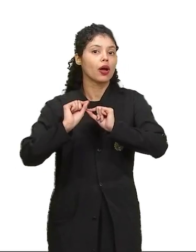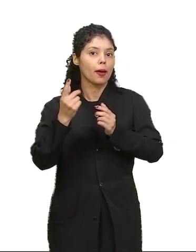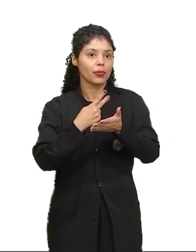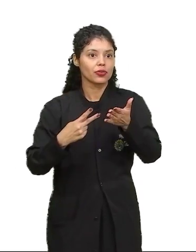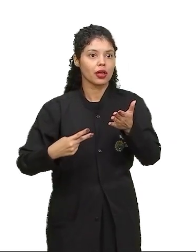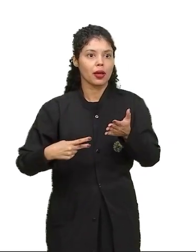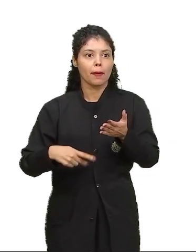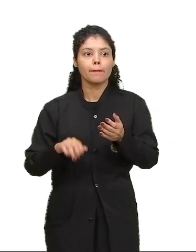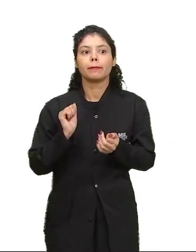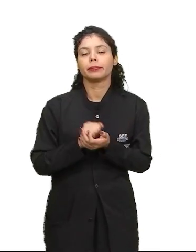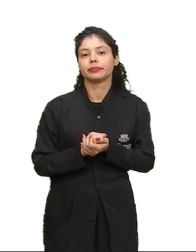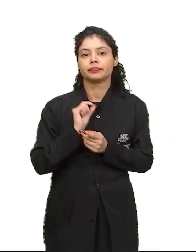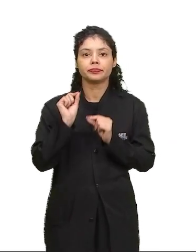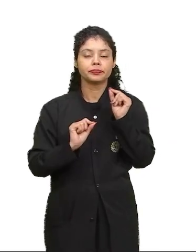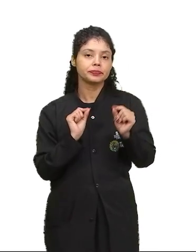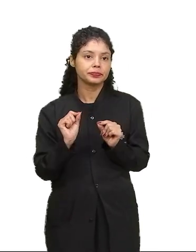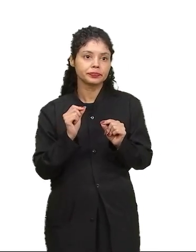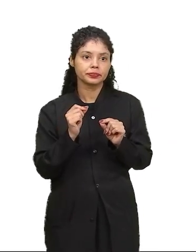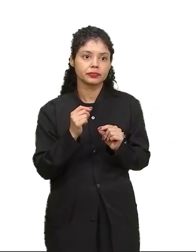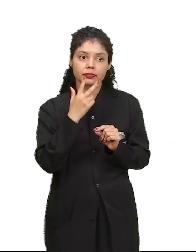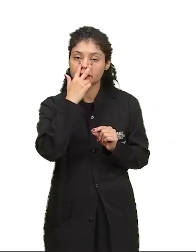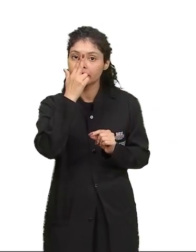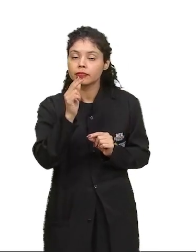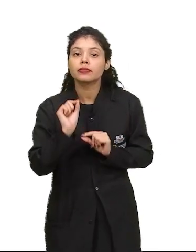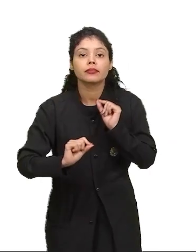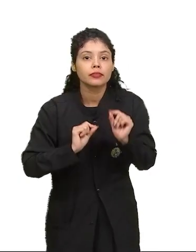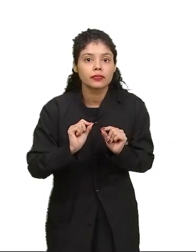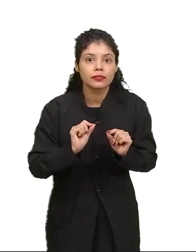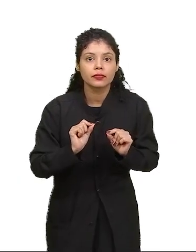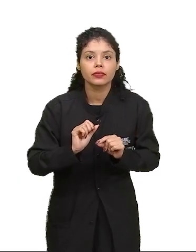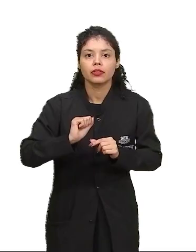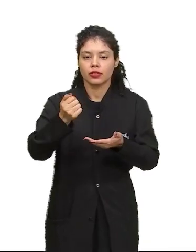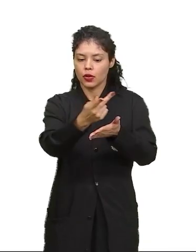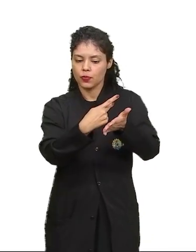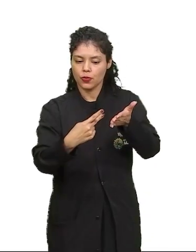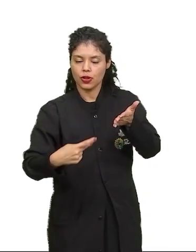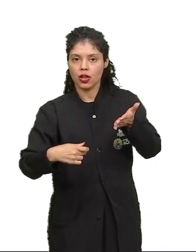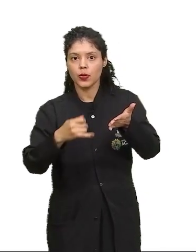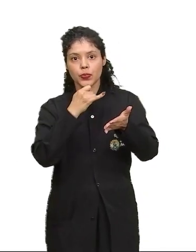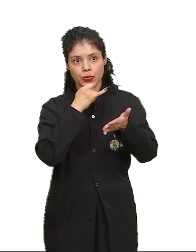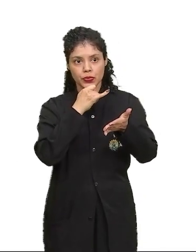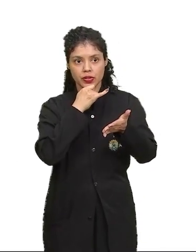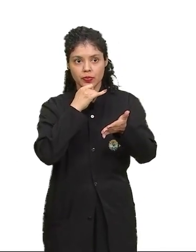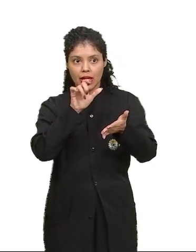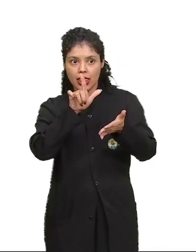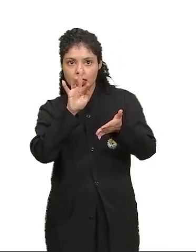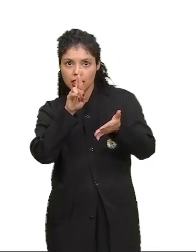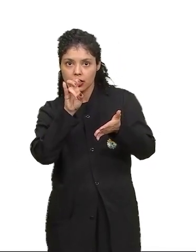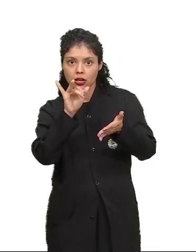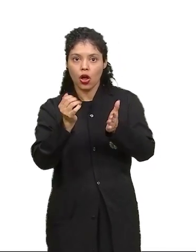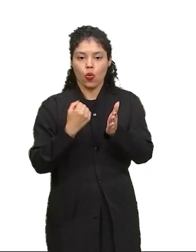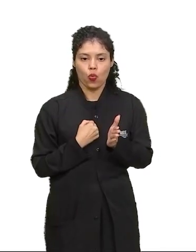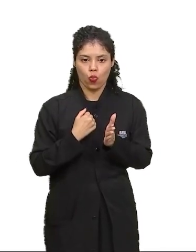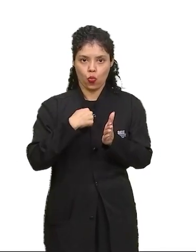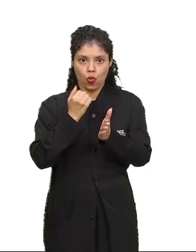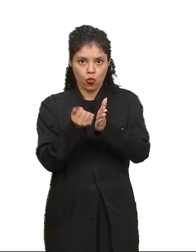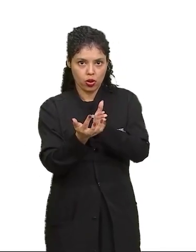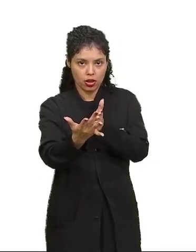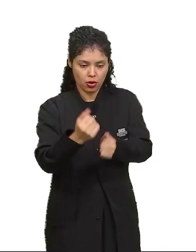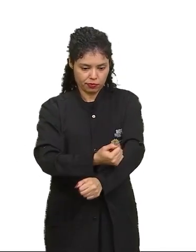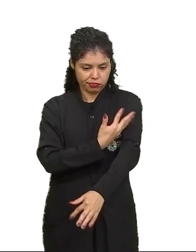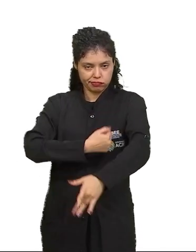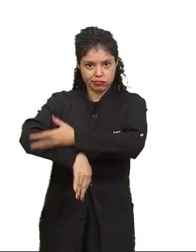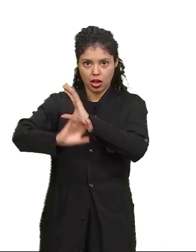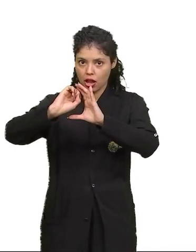ser muito comuns em textos líricos, poemas, por exemplo, né? Porque a gente vai ter o eu lírico, vai ter as emoções, isso é